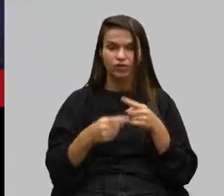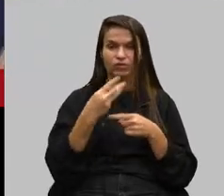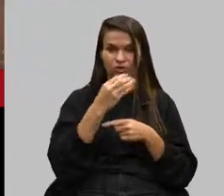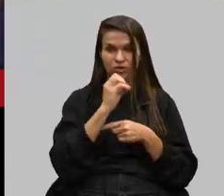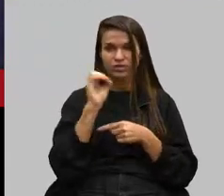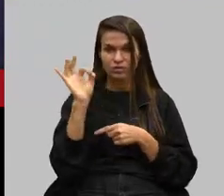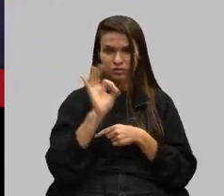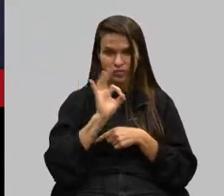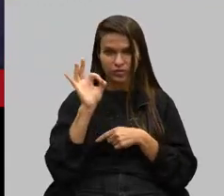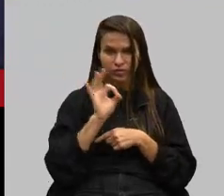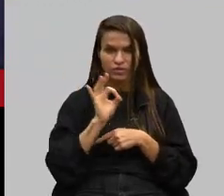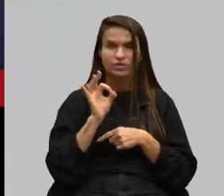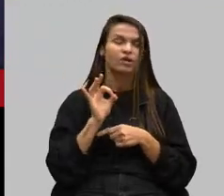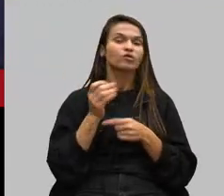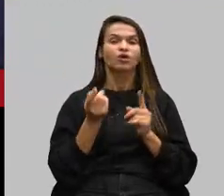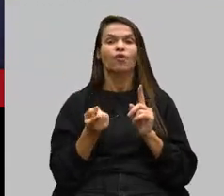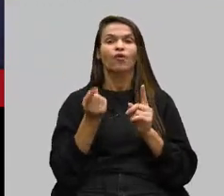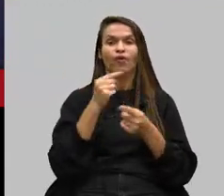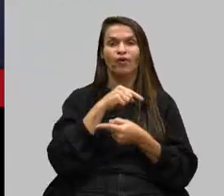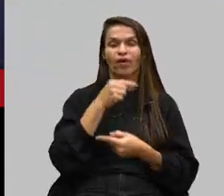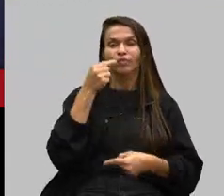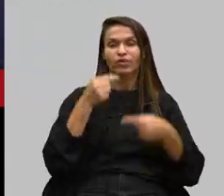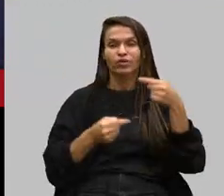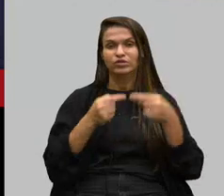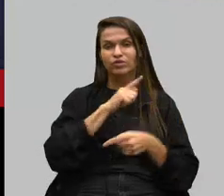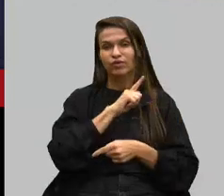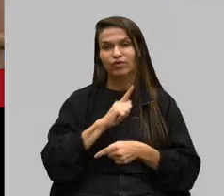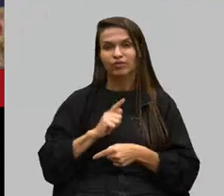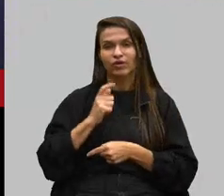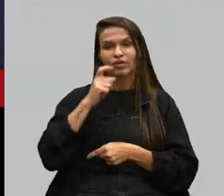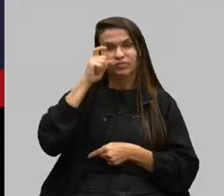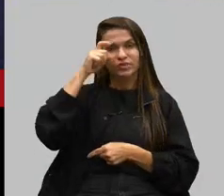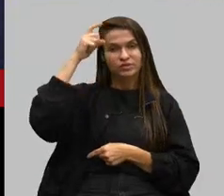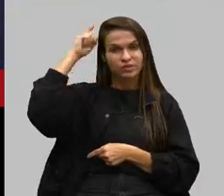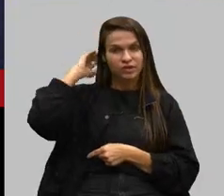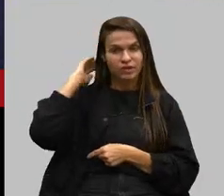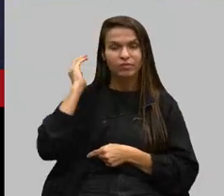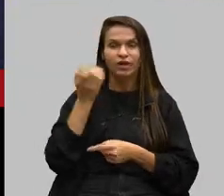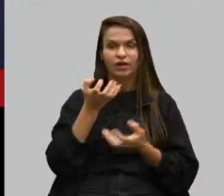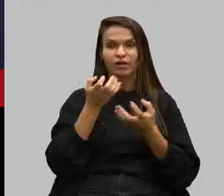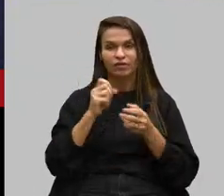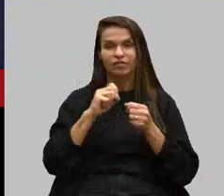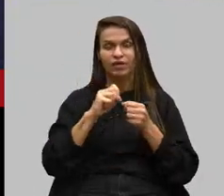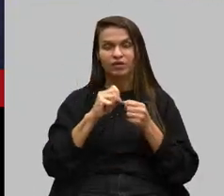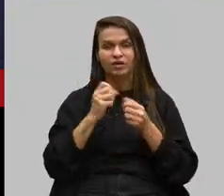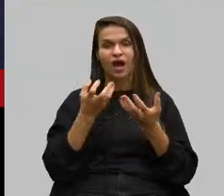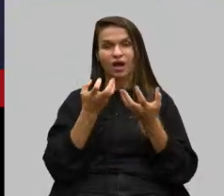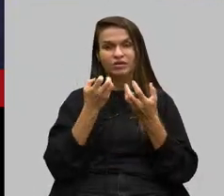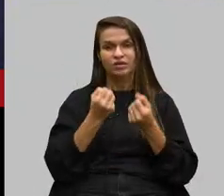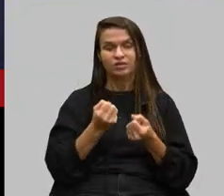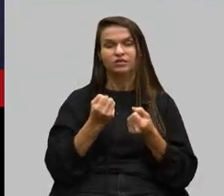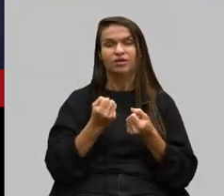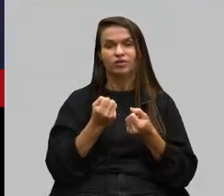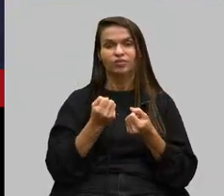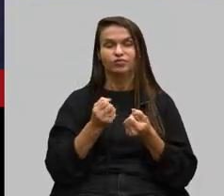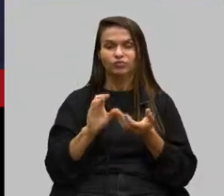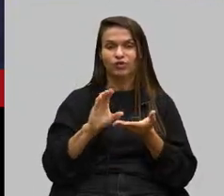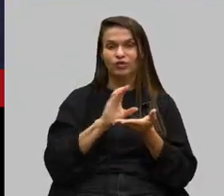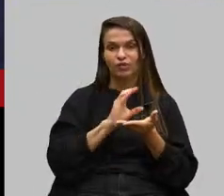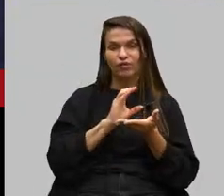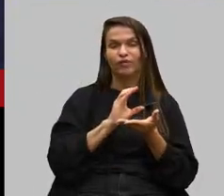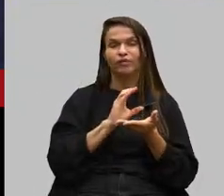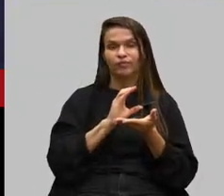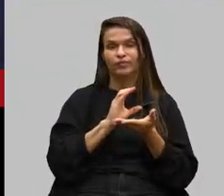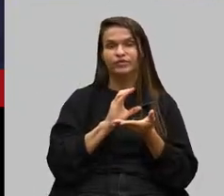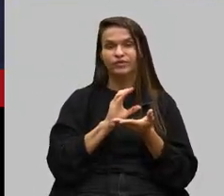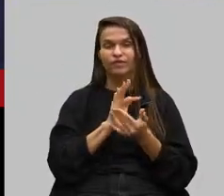300% contraria a política que o governo Zema quer fazer de adesão ao regime de recuperação fiscal Então foi uma questão do conteúdo né